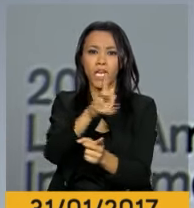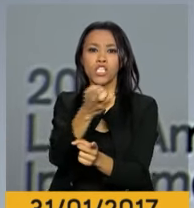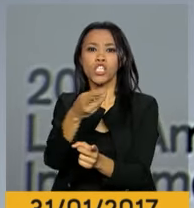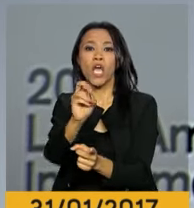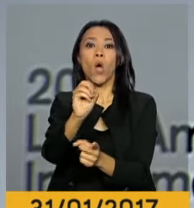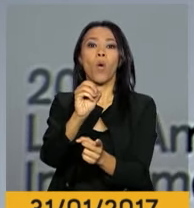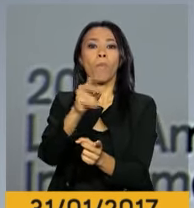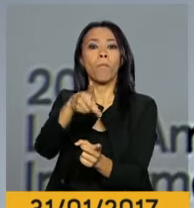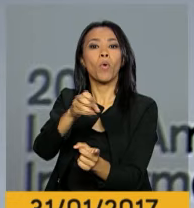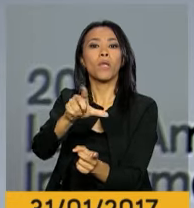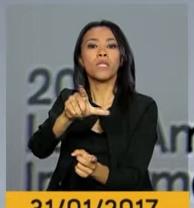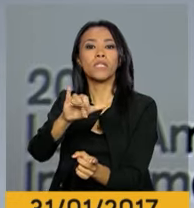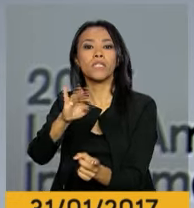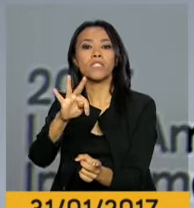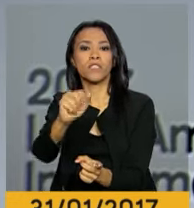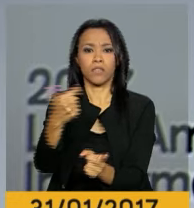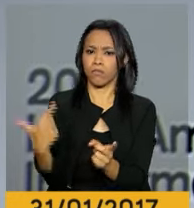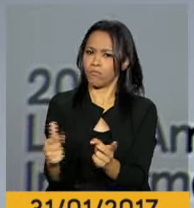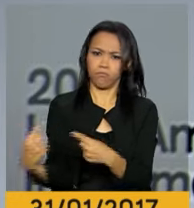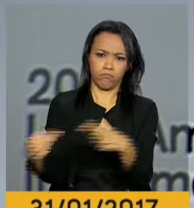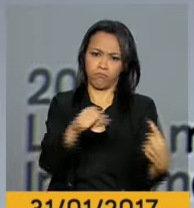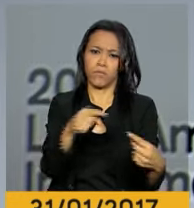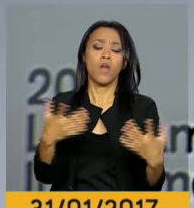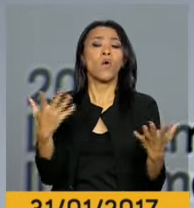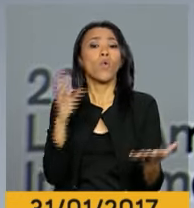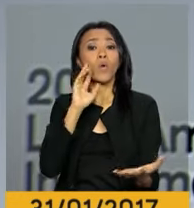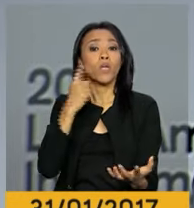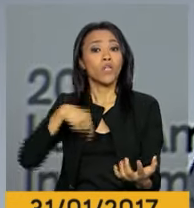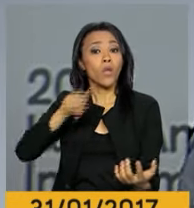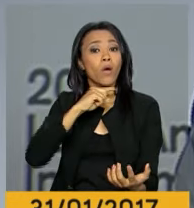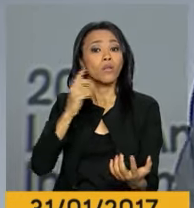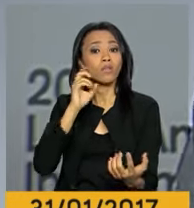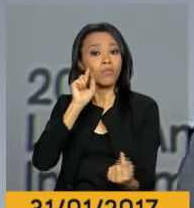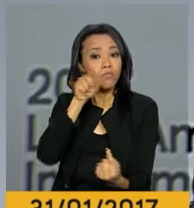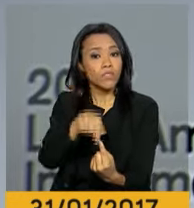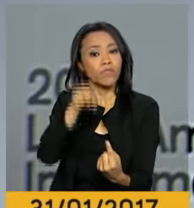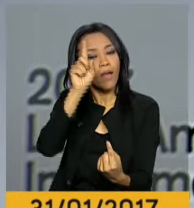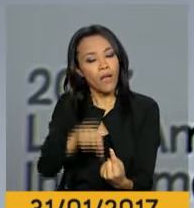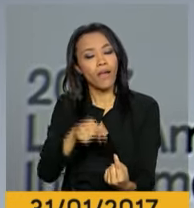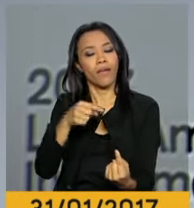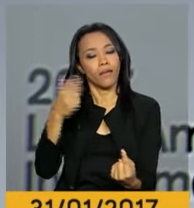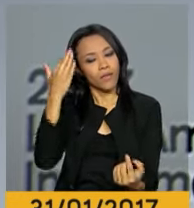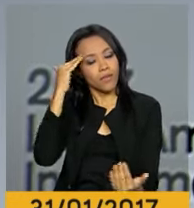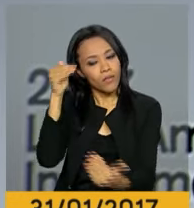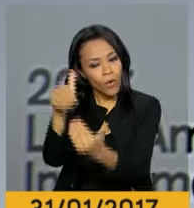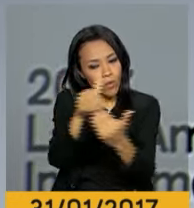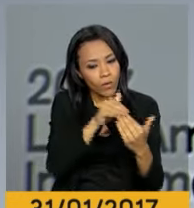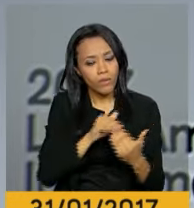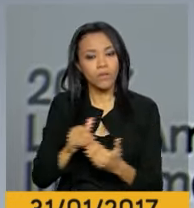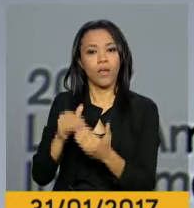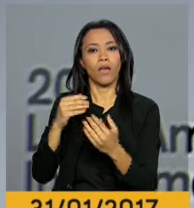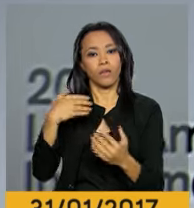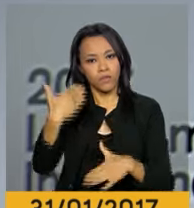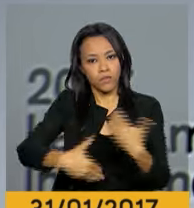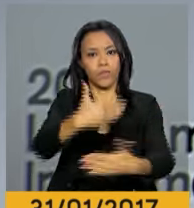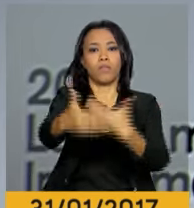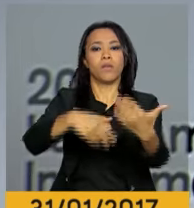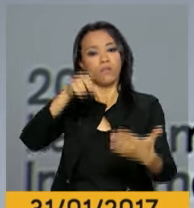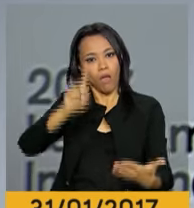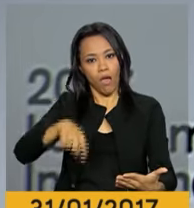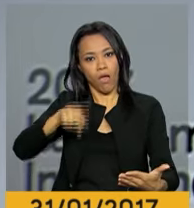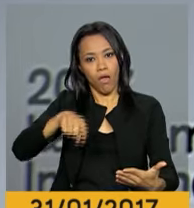exteriores é a busca da cooperação do entendimento e do desenvolvimento o Brasil portanto que temos